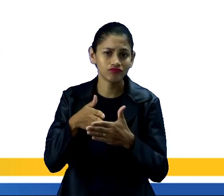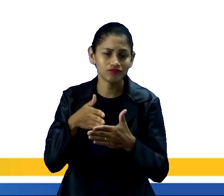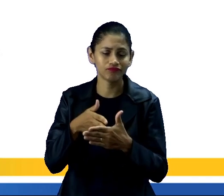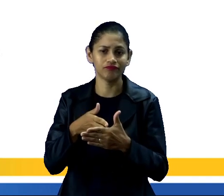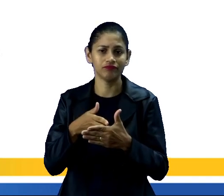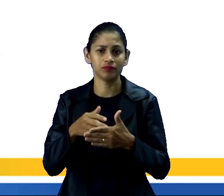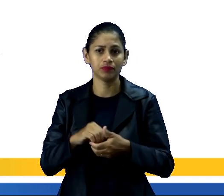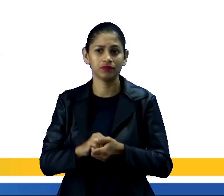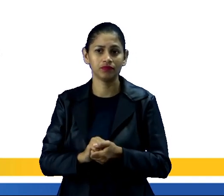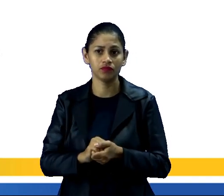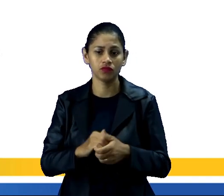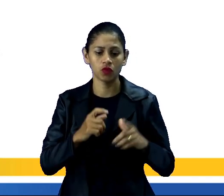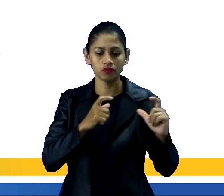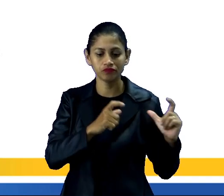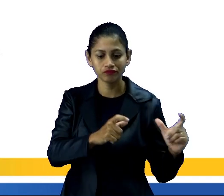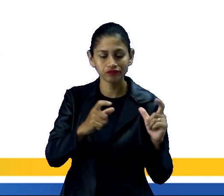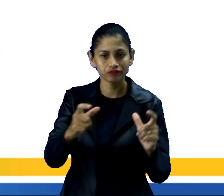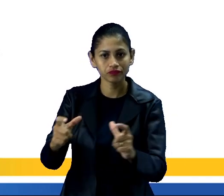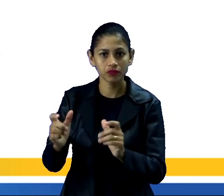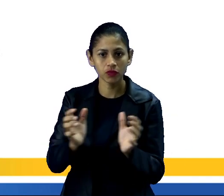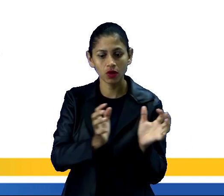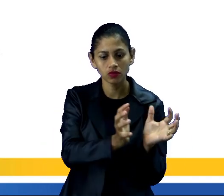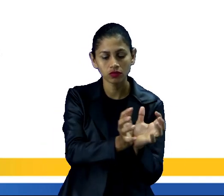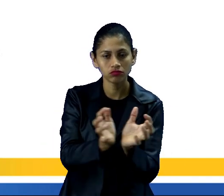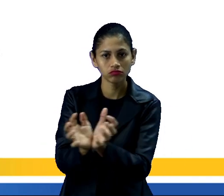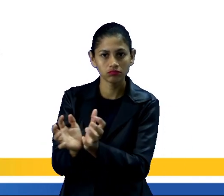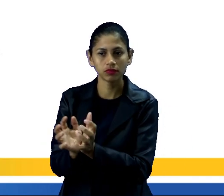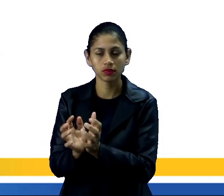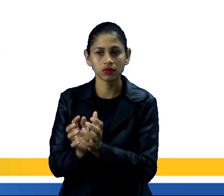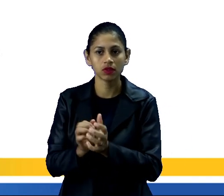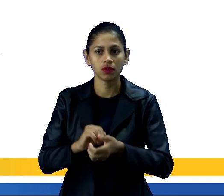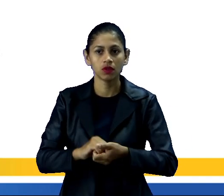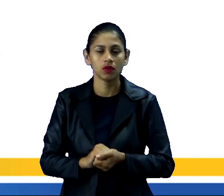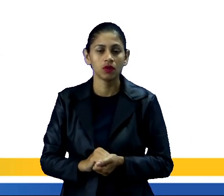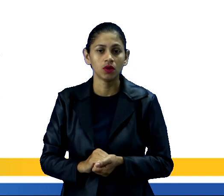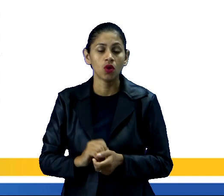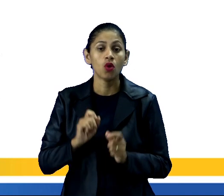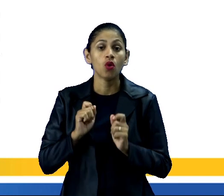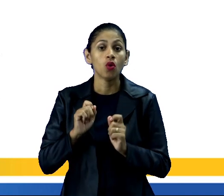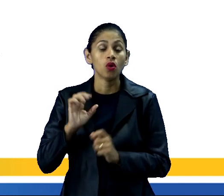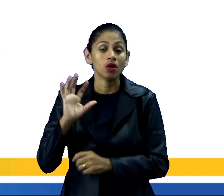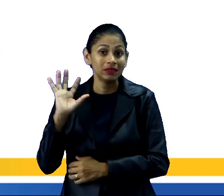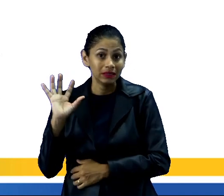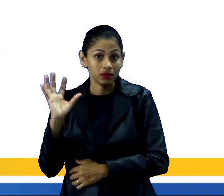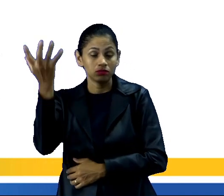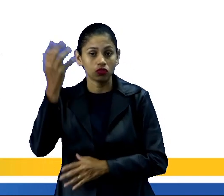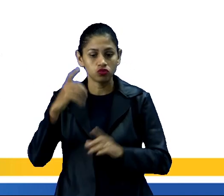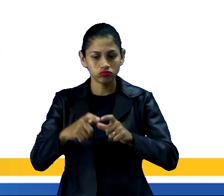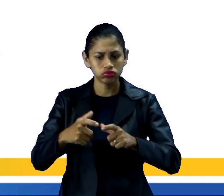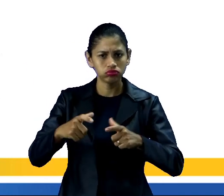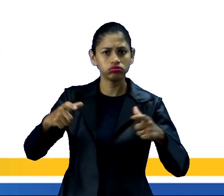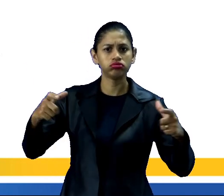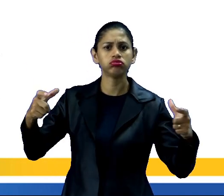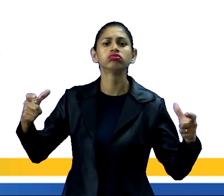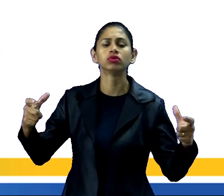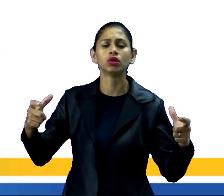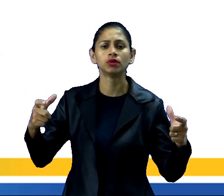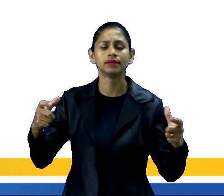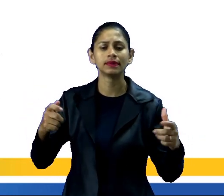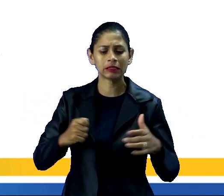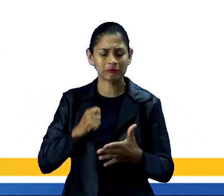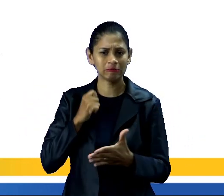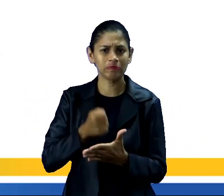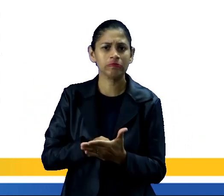grupos a encontrarem uma solução para esse decadente sistema que se encontrava no país, o que resultou no crescimento desses regimes